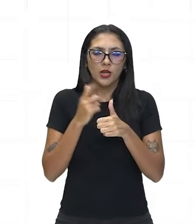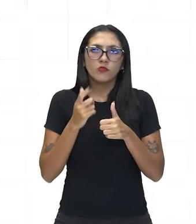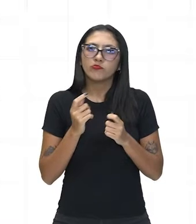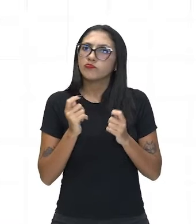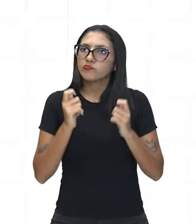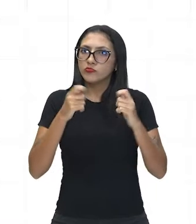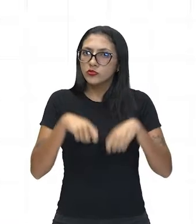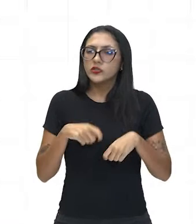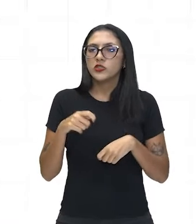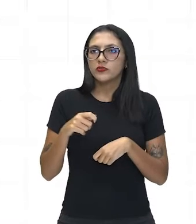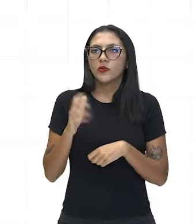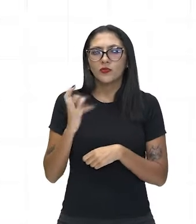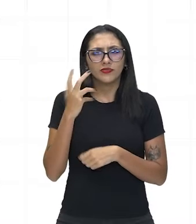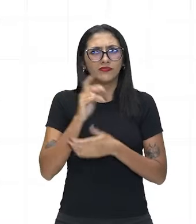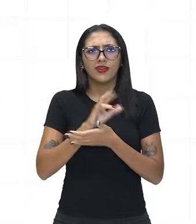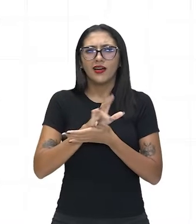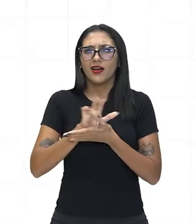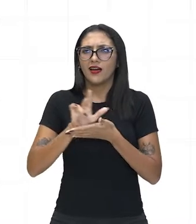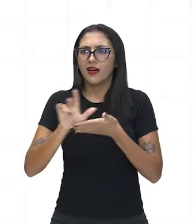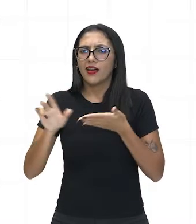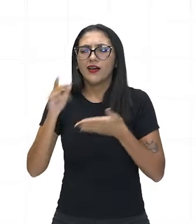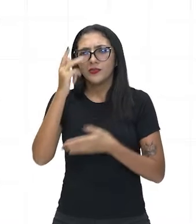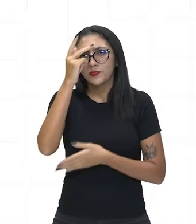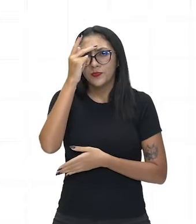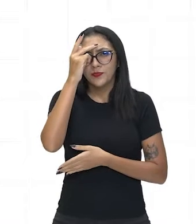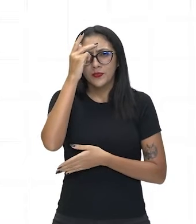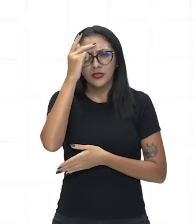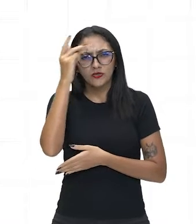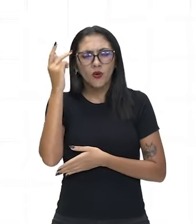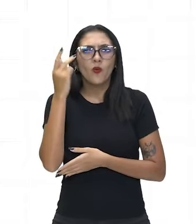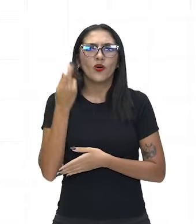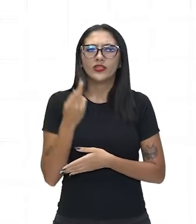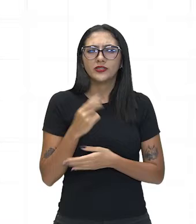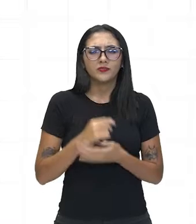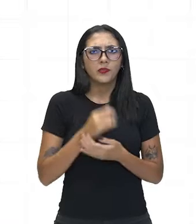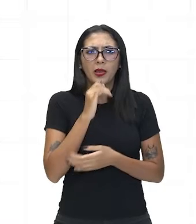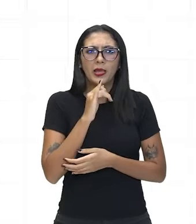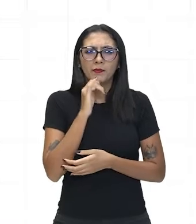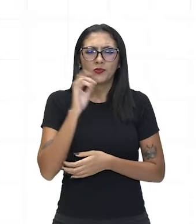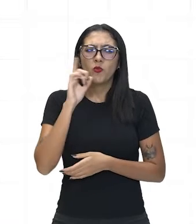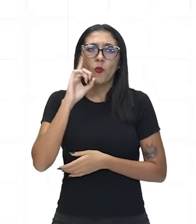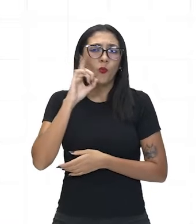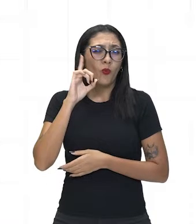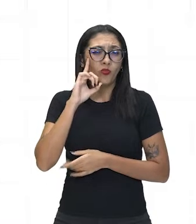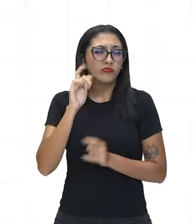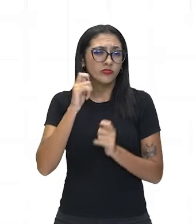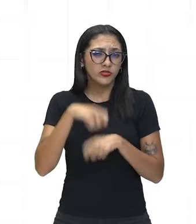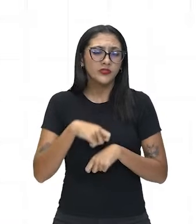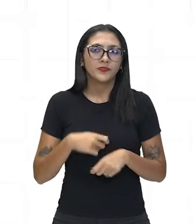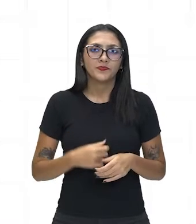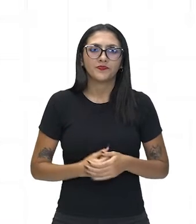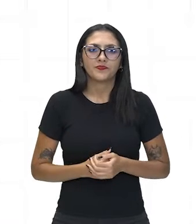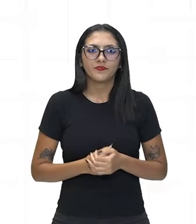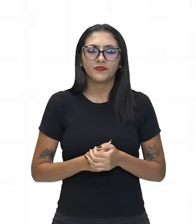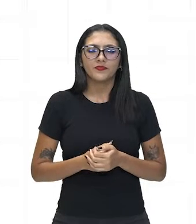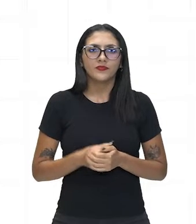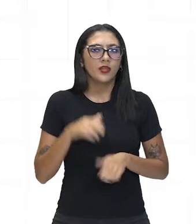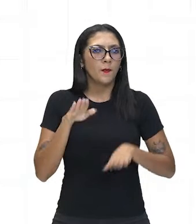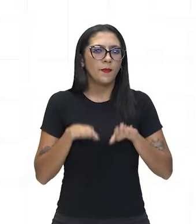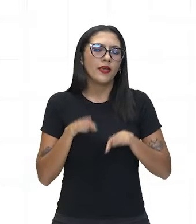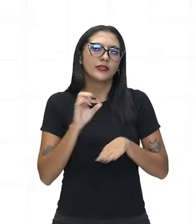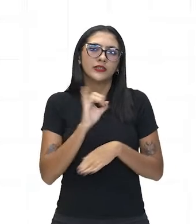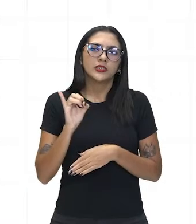sim acometer várias pessoas em vários momentos do seu dia, né? Independente se ela